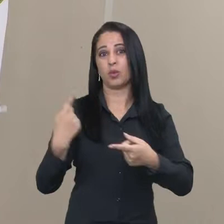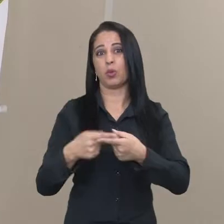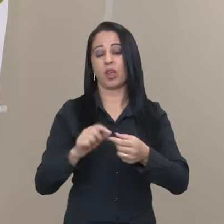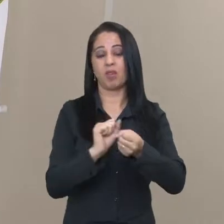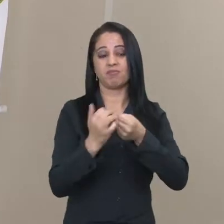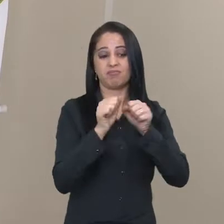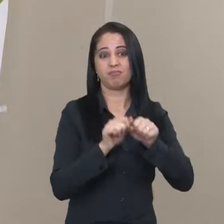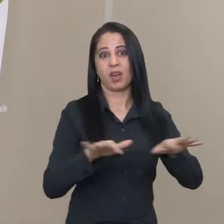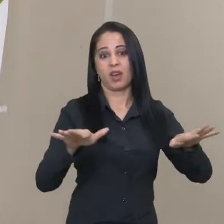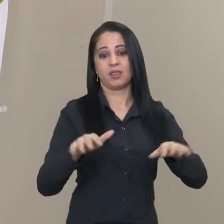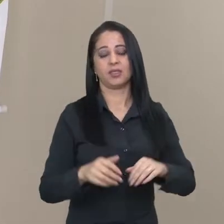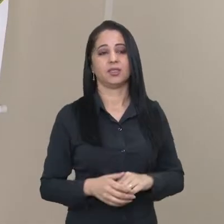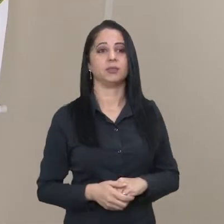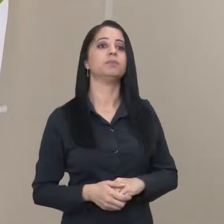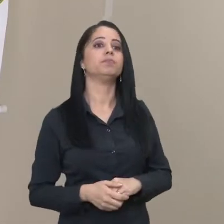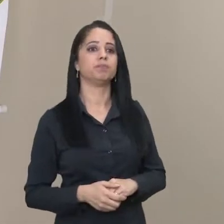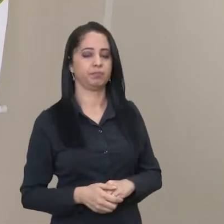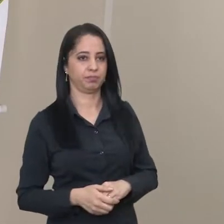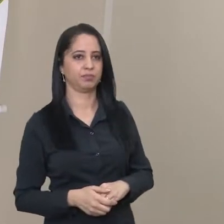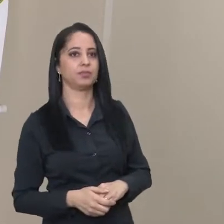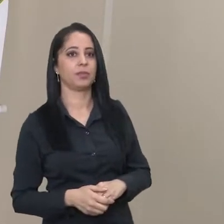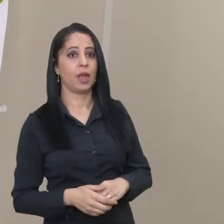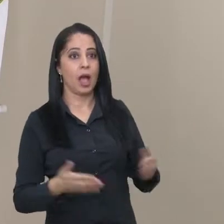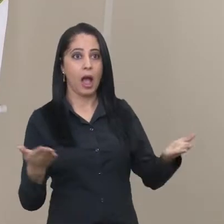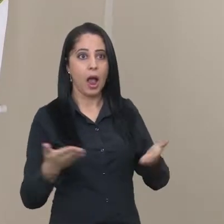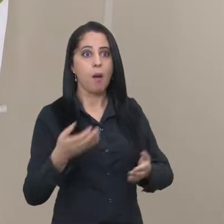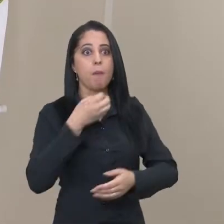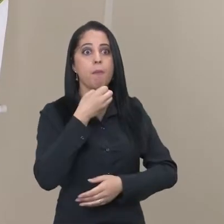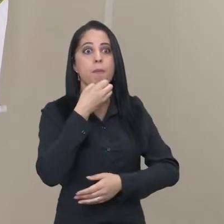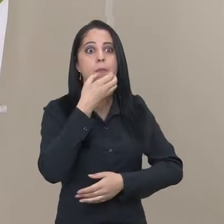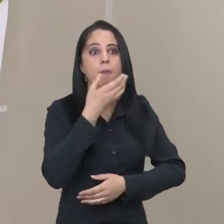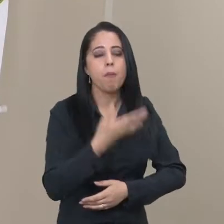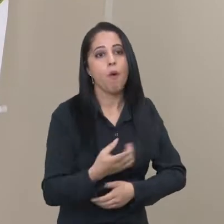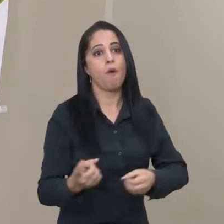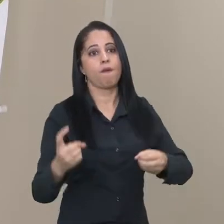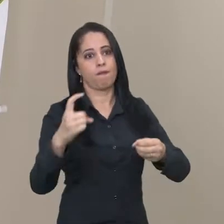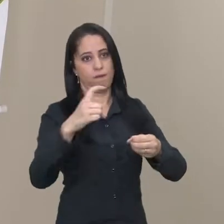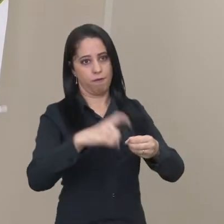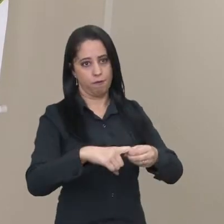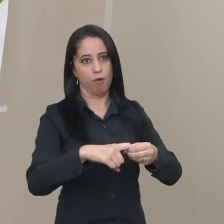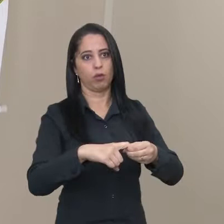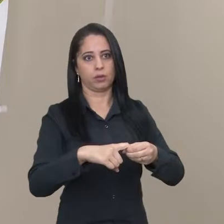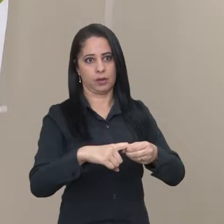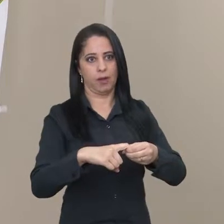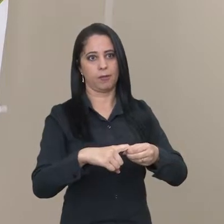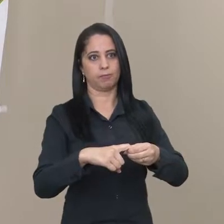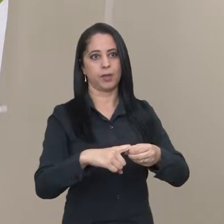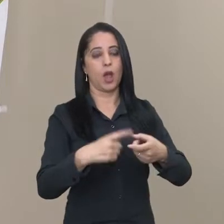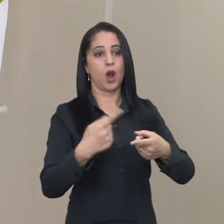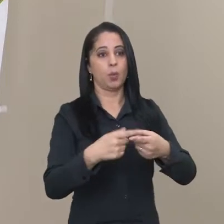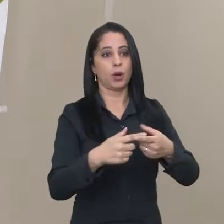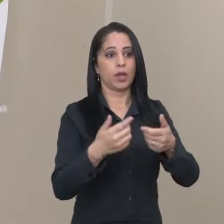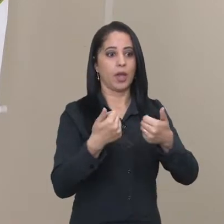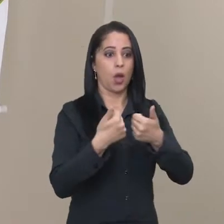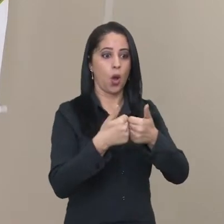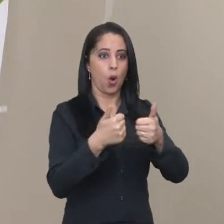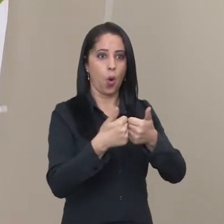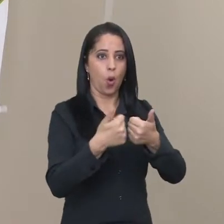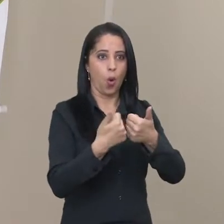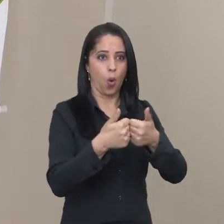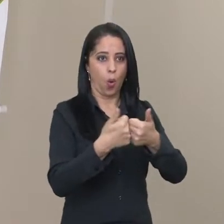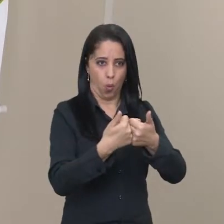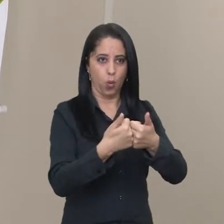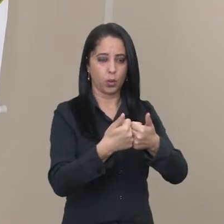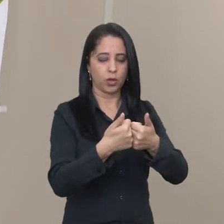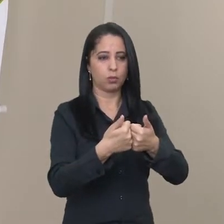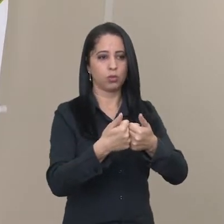sido muito bom, muito positivo essa retomada do City Tour na versão ônibus, porque os grupos